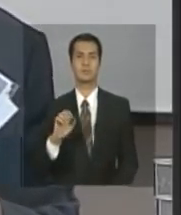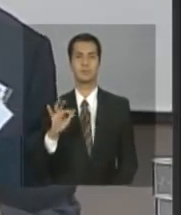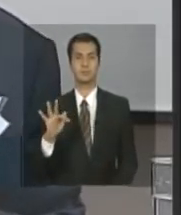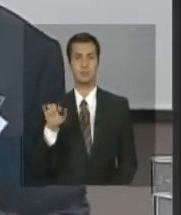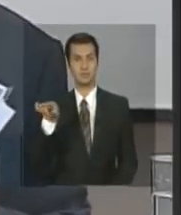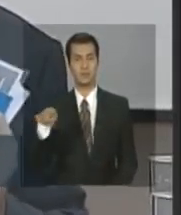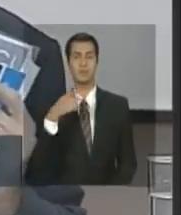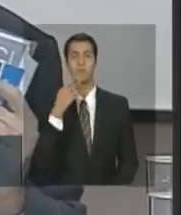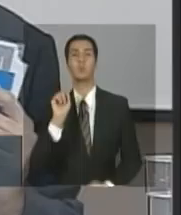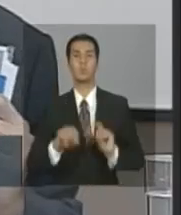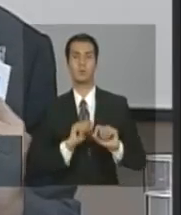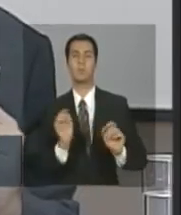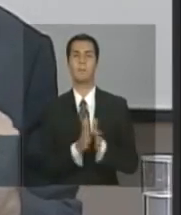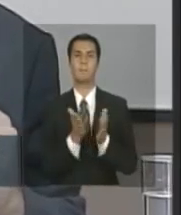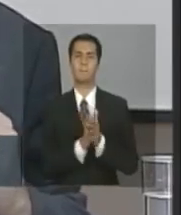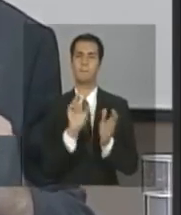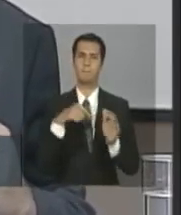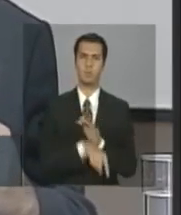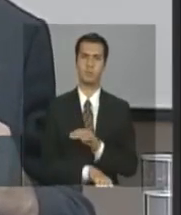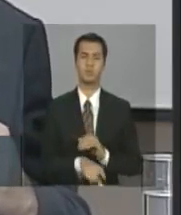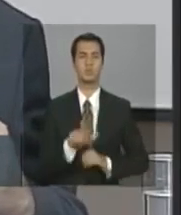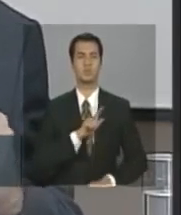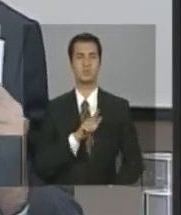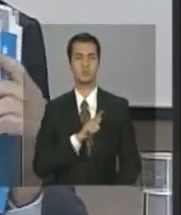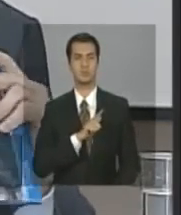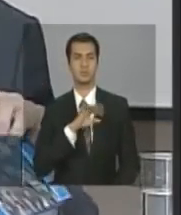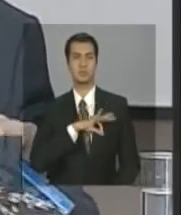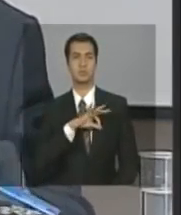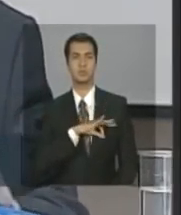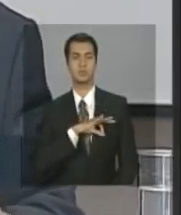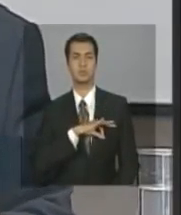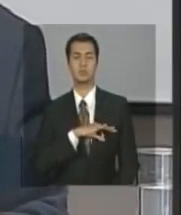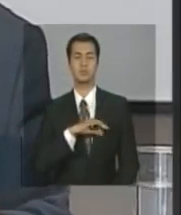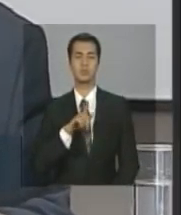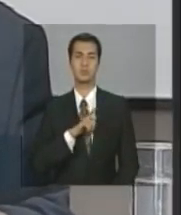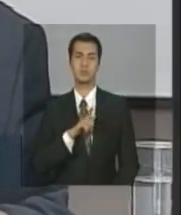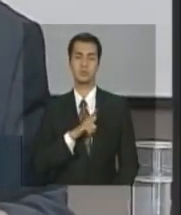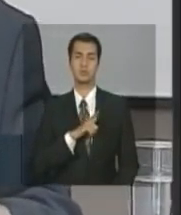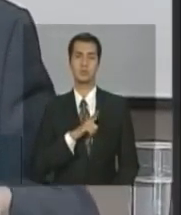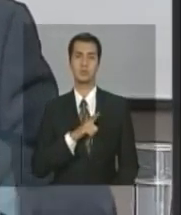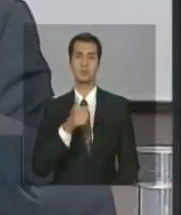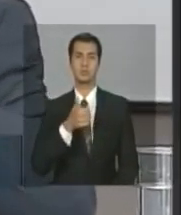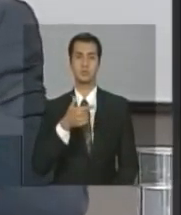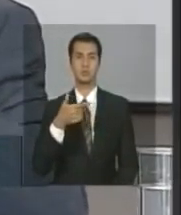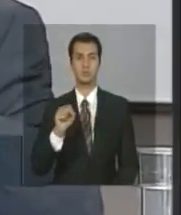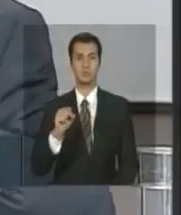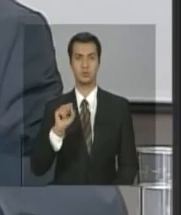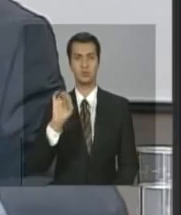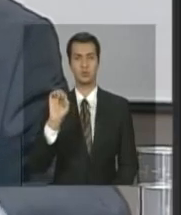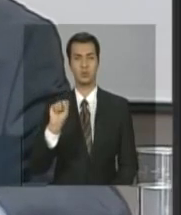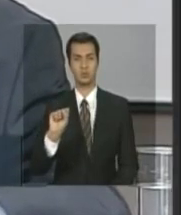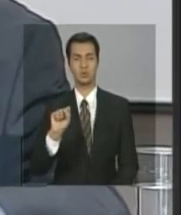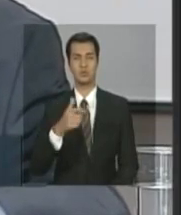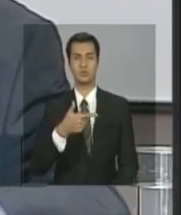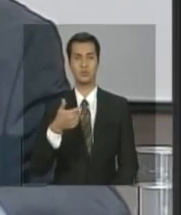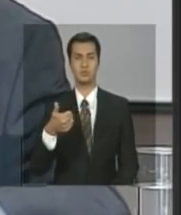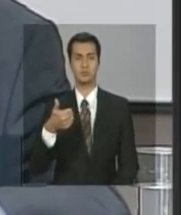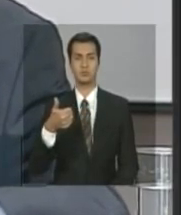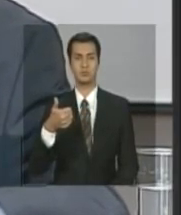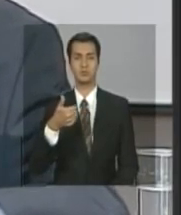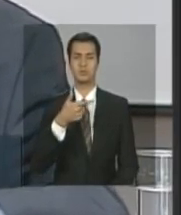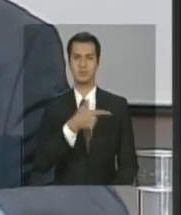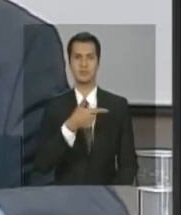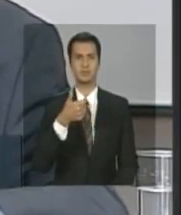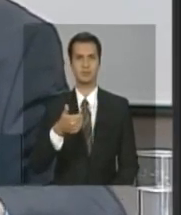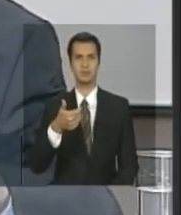chamou de extremamente pobres quem hoje tem uma renda per capita inferior a R$128,50. Mas isso não tem nenhuma importância